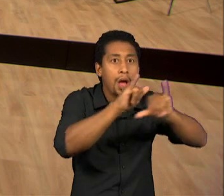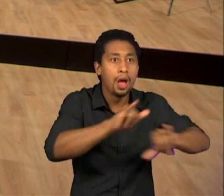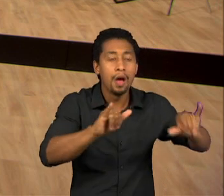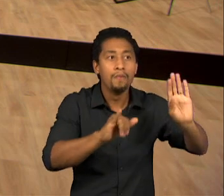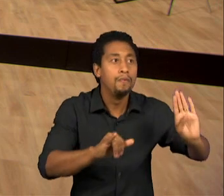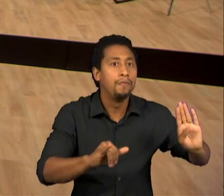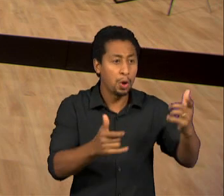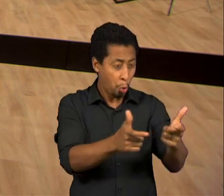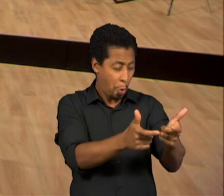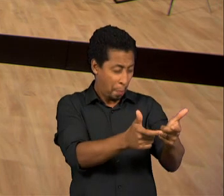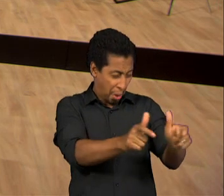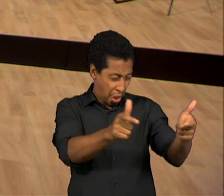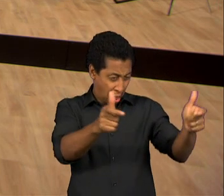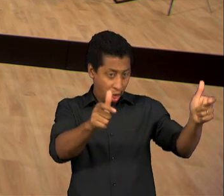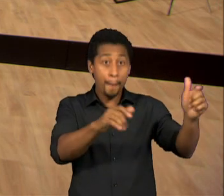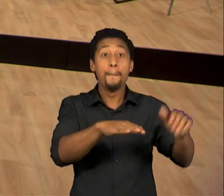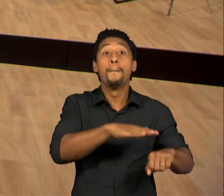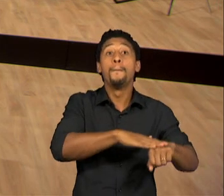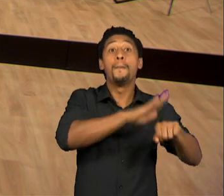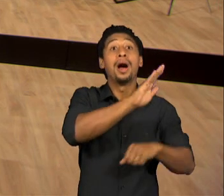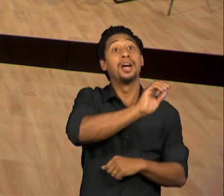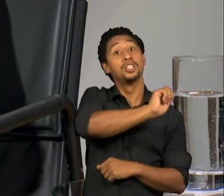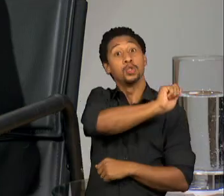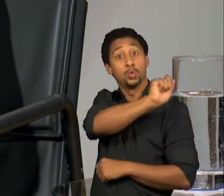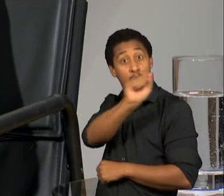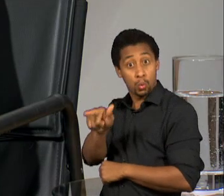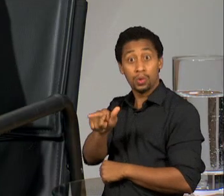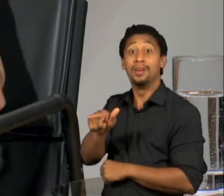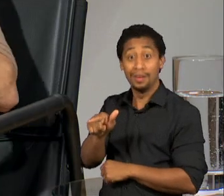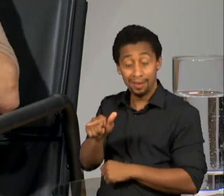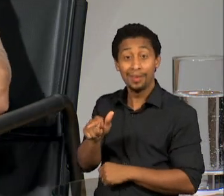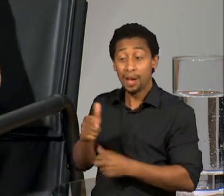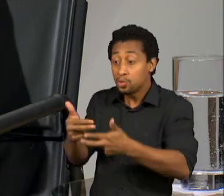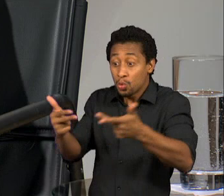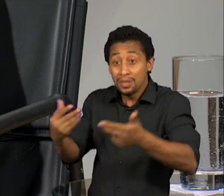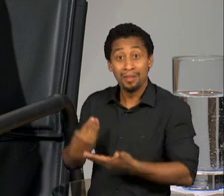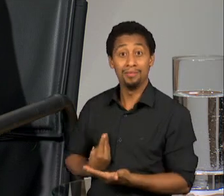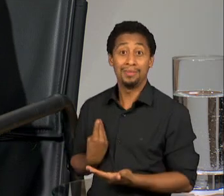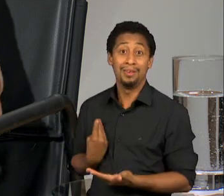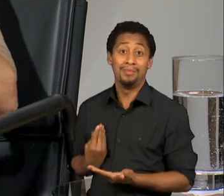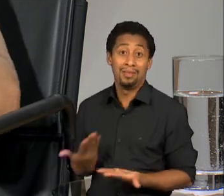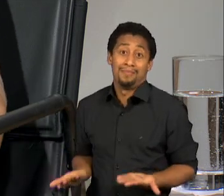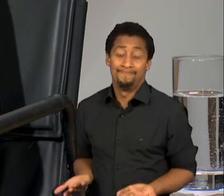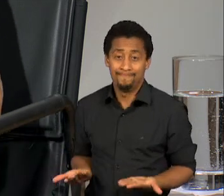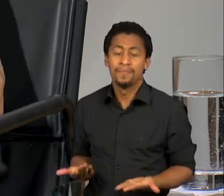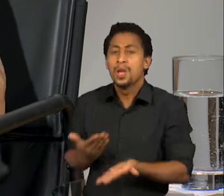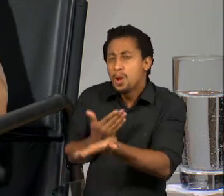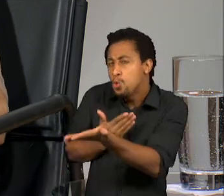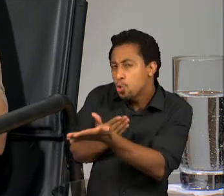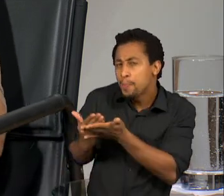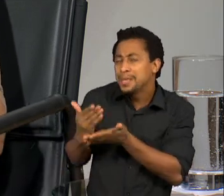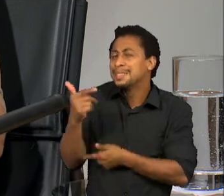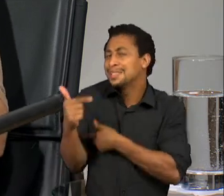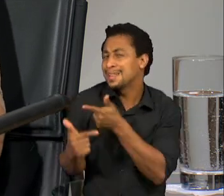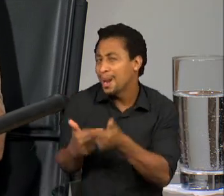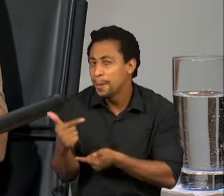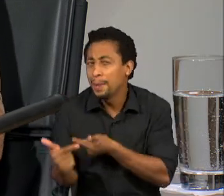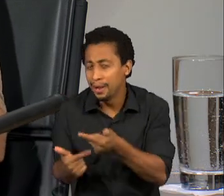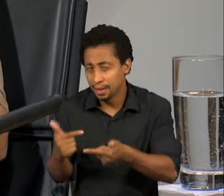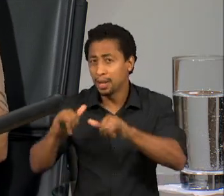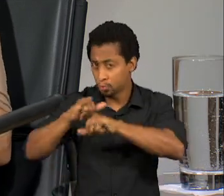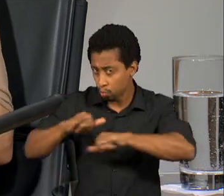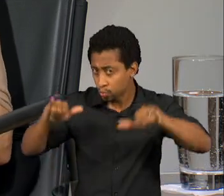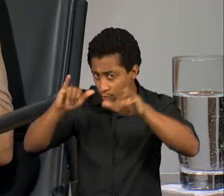agora. Eu não tenho formação em jornalismo, mas quando comecei a trabalhar com as fake news, eu me aproximei deste